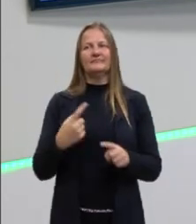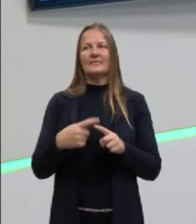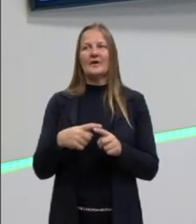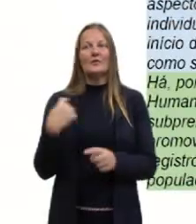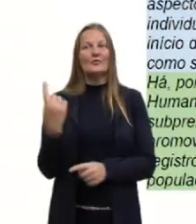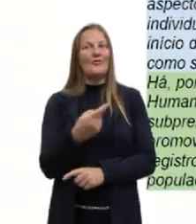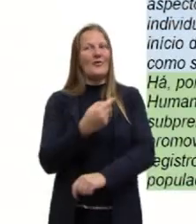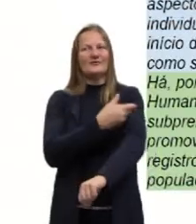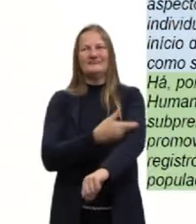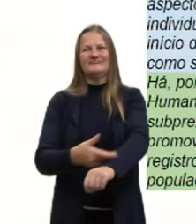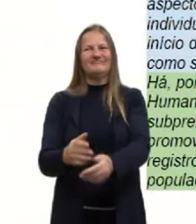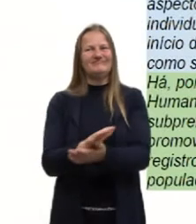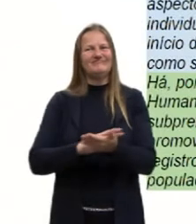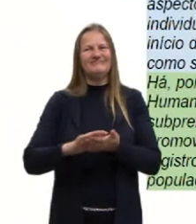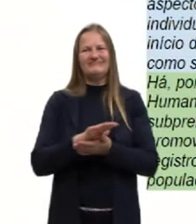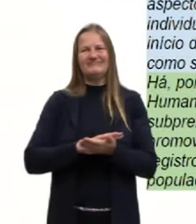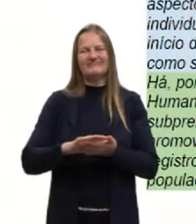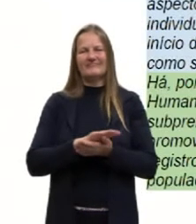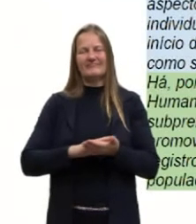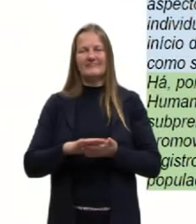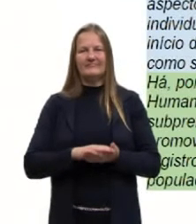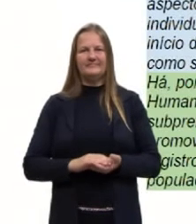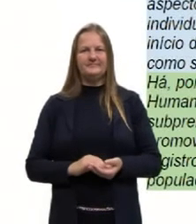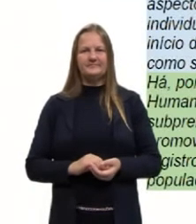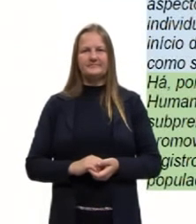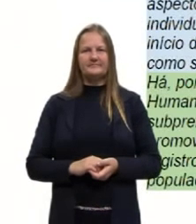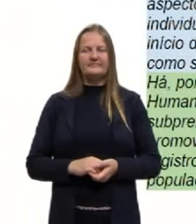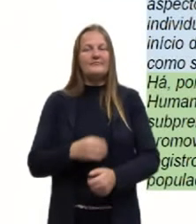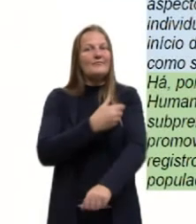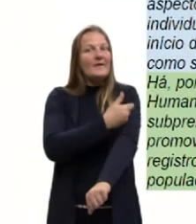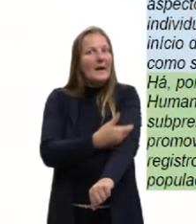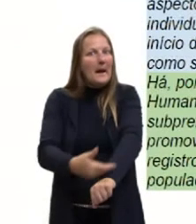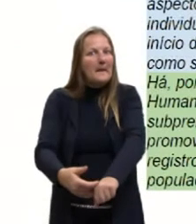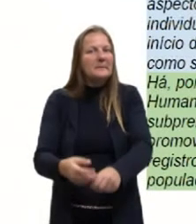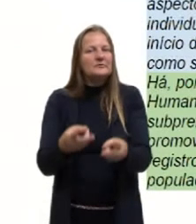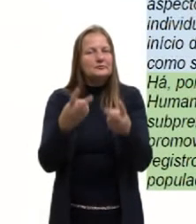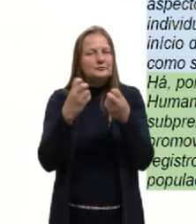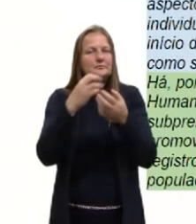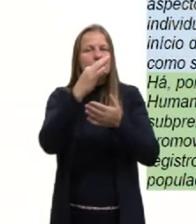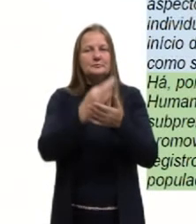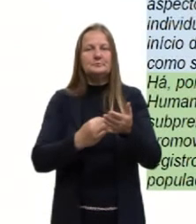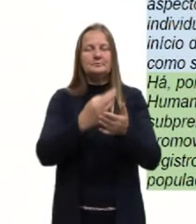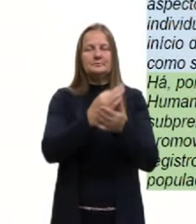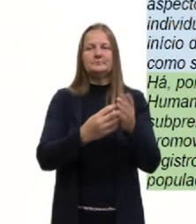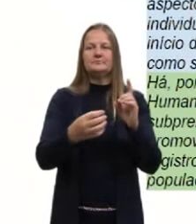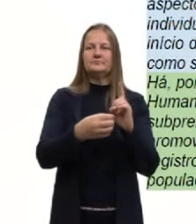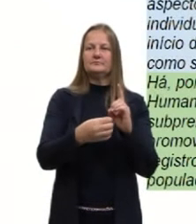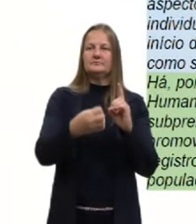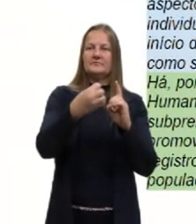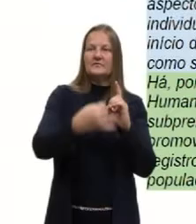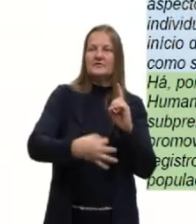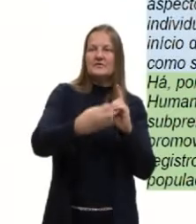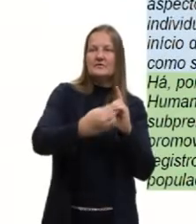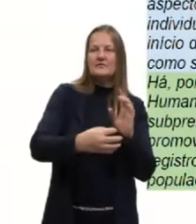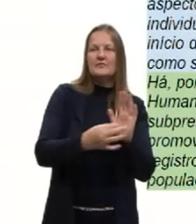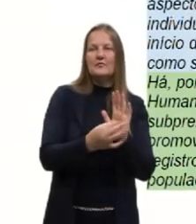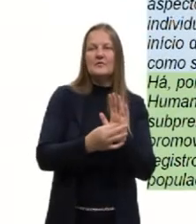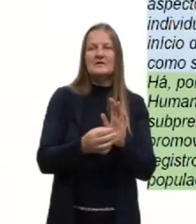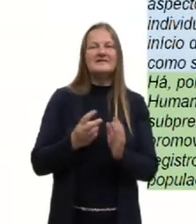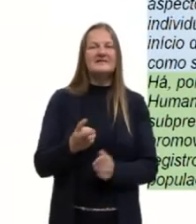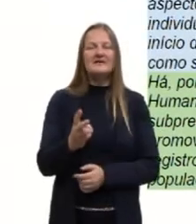porque a gente não tem esse hábito de ver o texto dissertativo argumentativo desde sempre